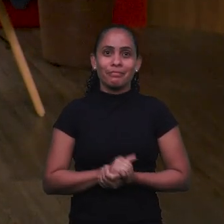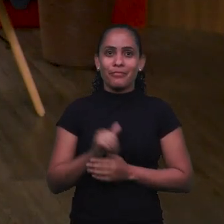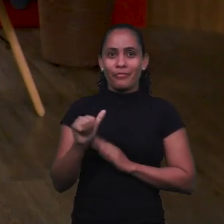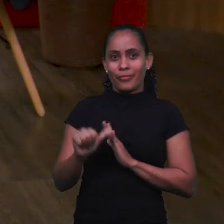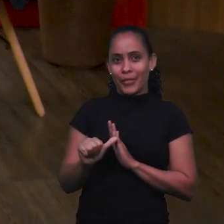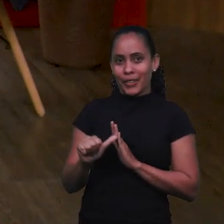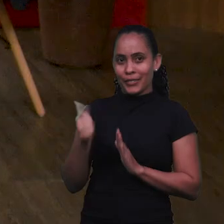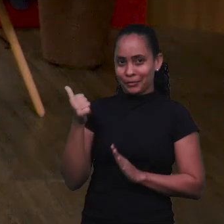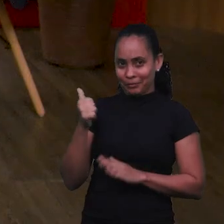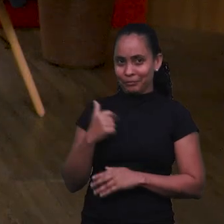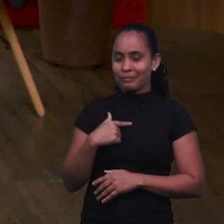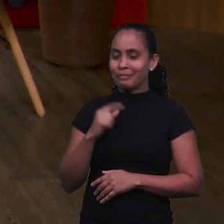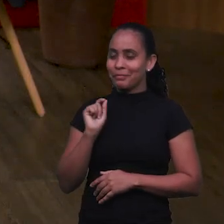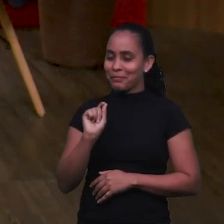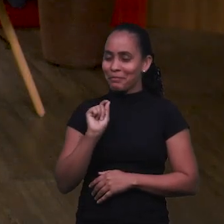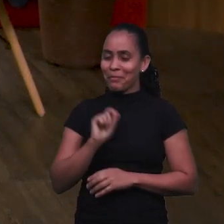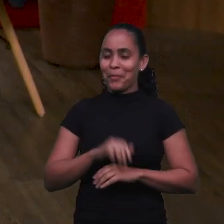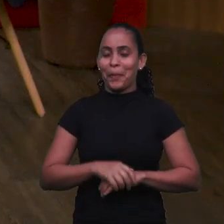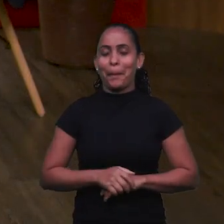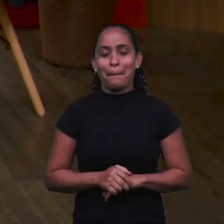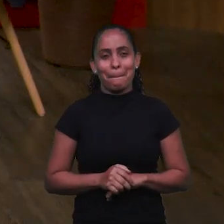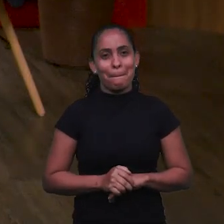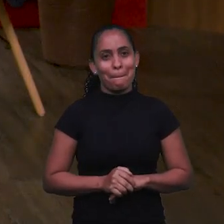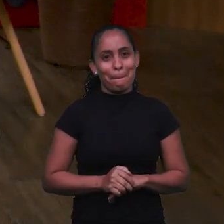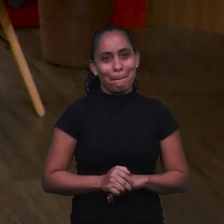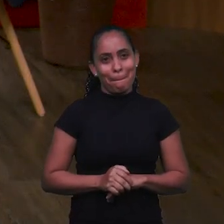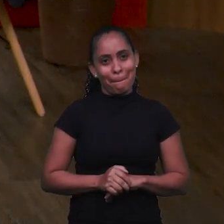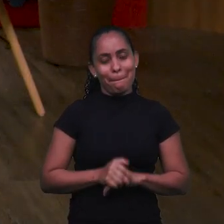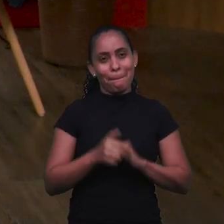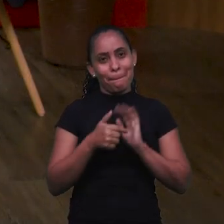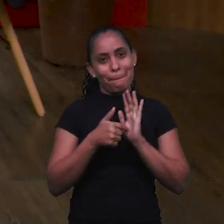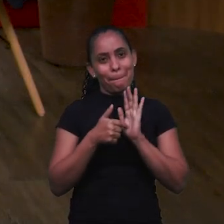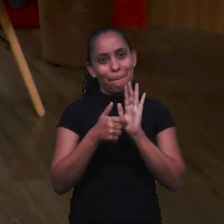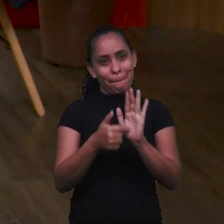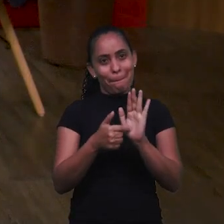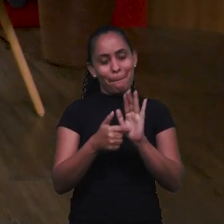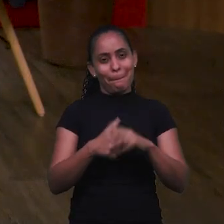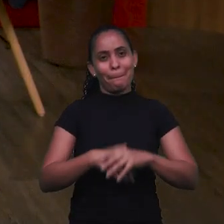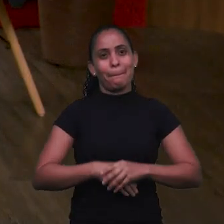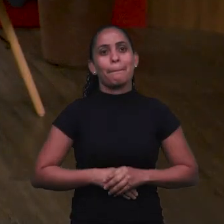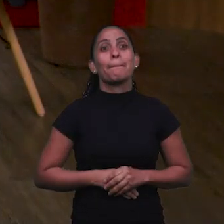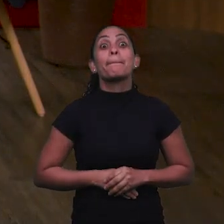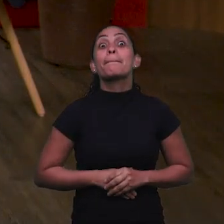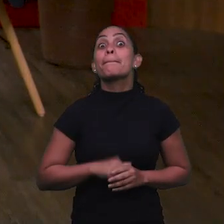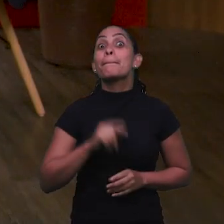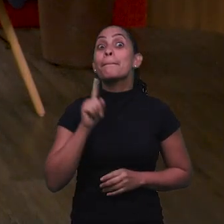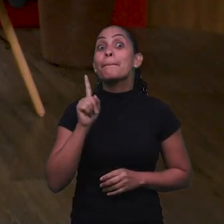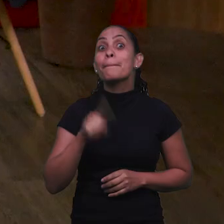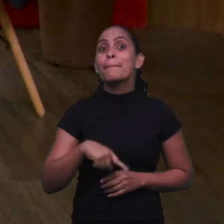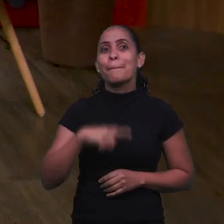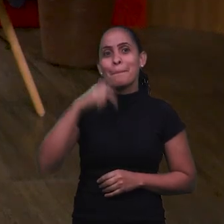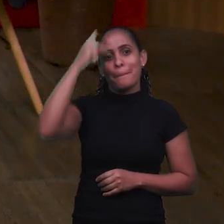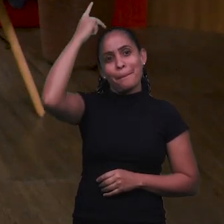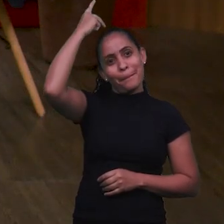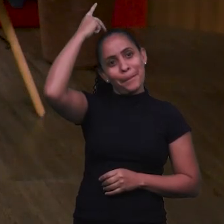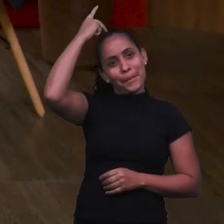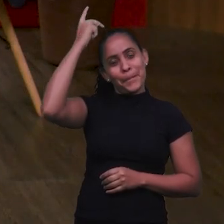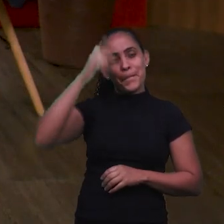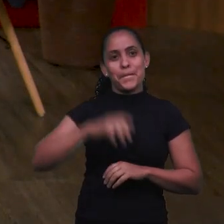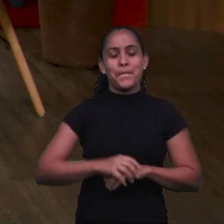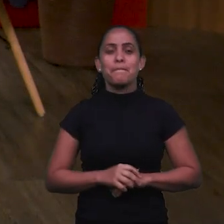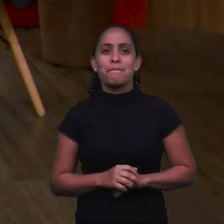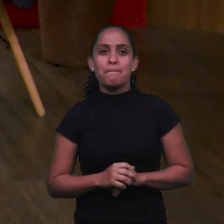primeiro há necessidade de se definir o que é pentecostal e tal.